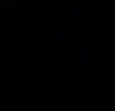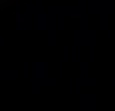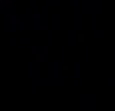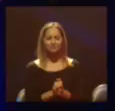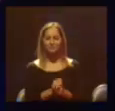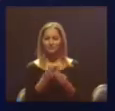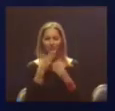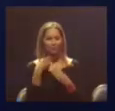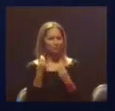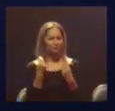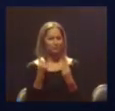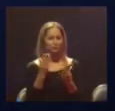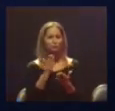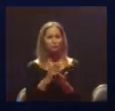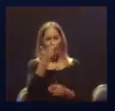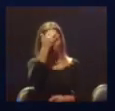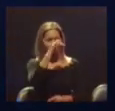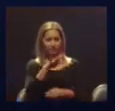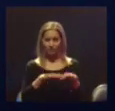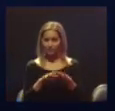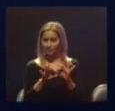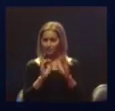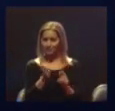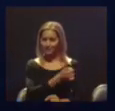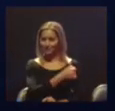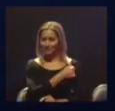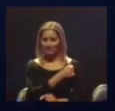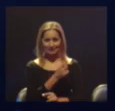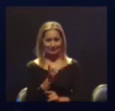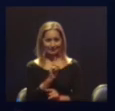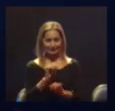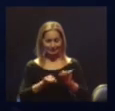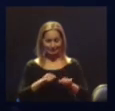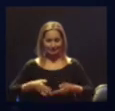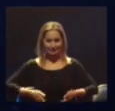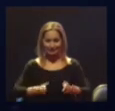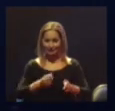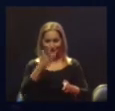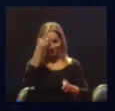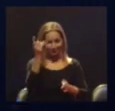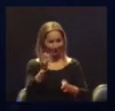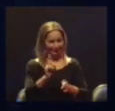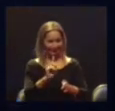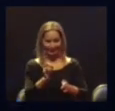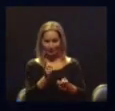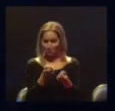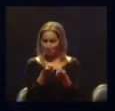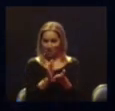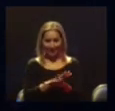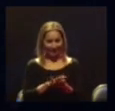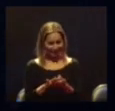Belo momento, só apenas um conselho, não tentem fazer estas manobras nas ciclovias de Setúbal. Nem um